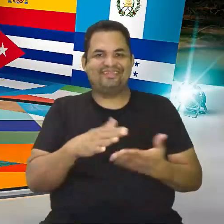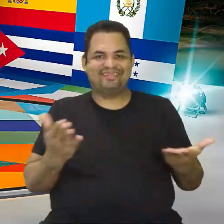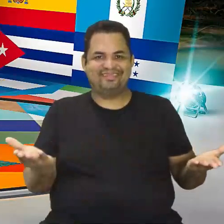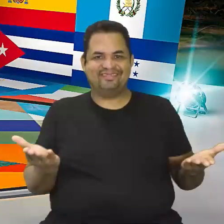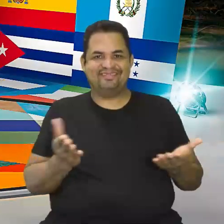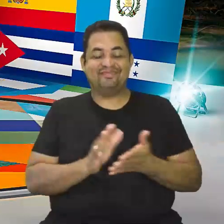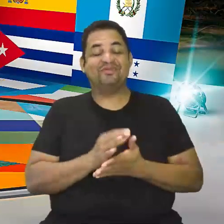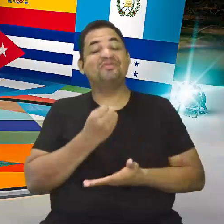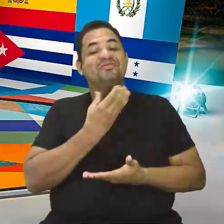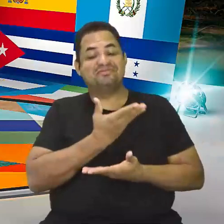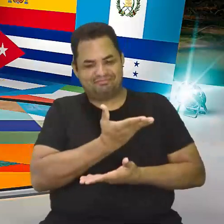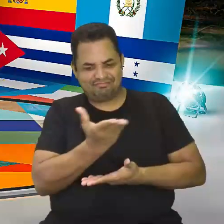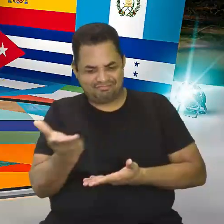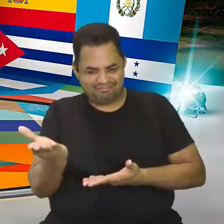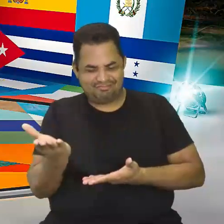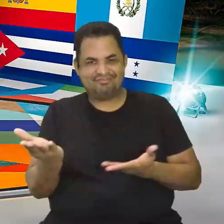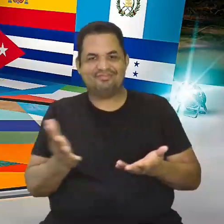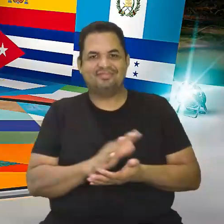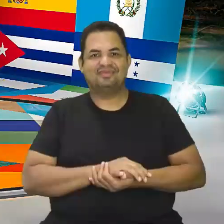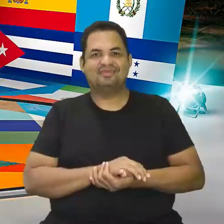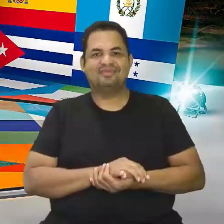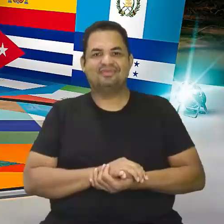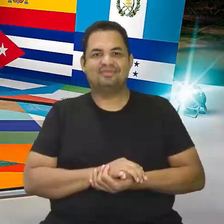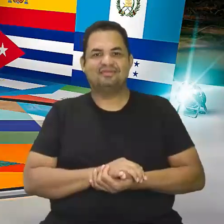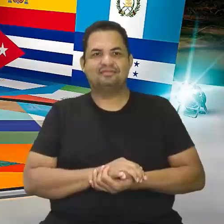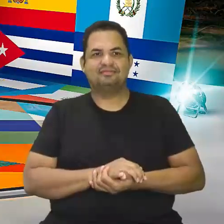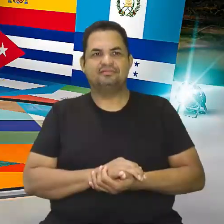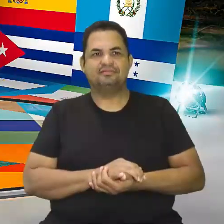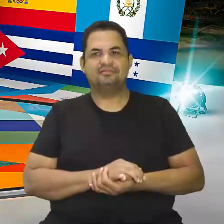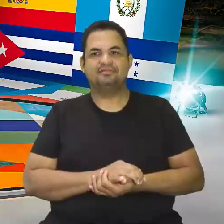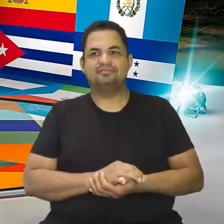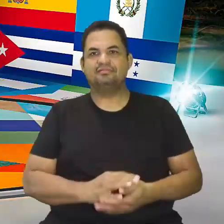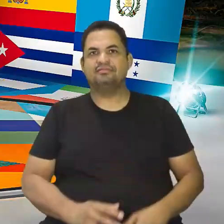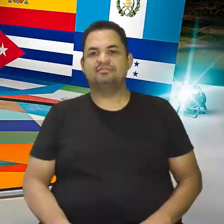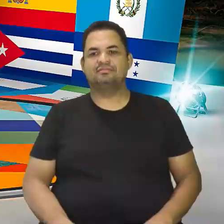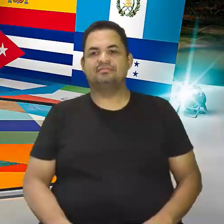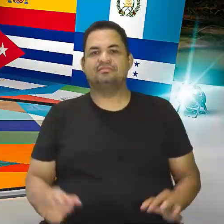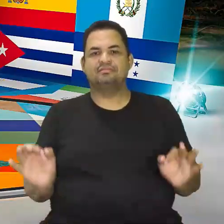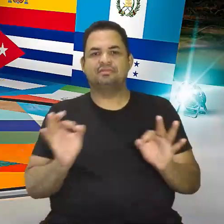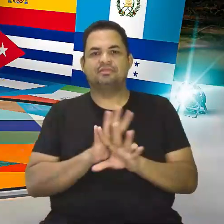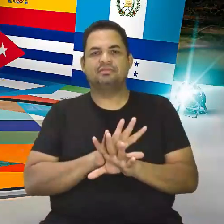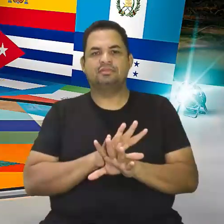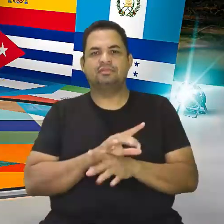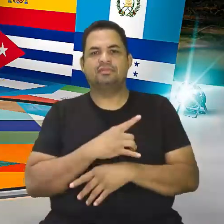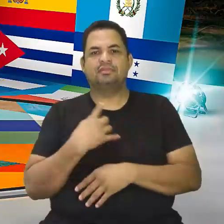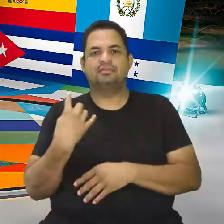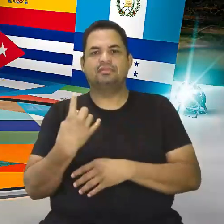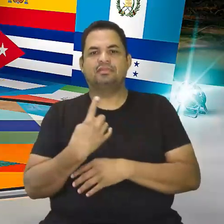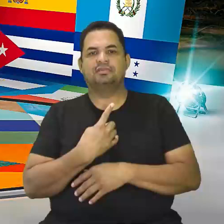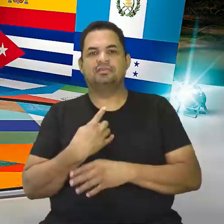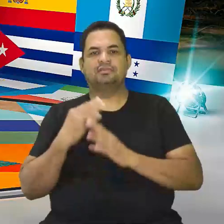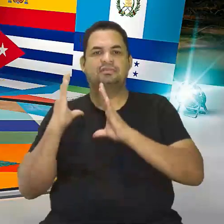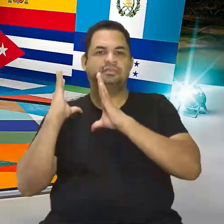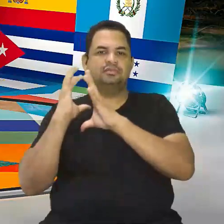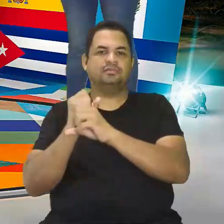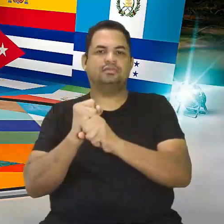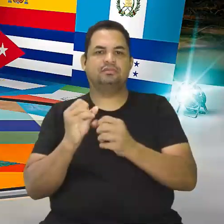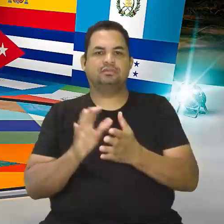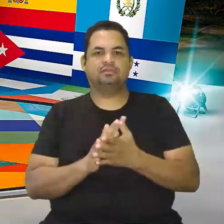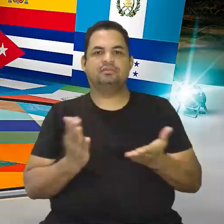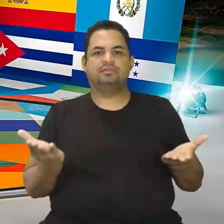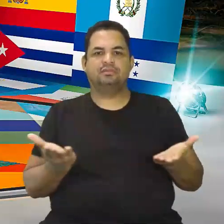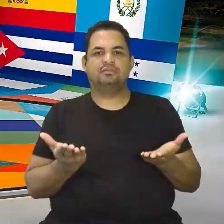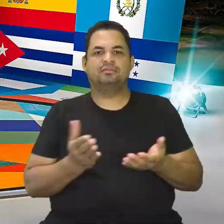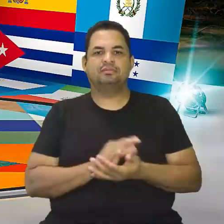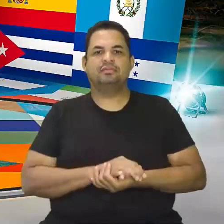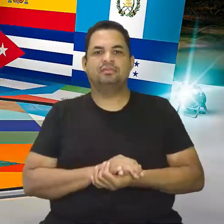ninhos! Como estamos? E aí, prontos para a nossa revisão de hoje?